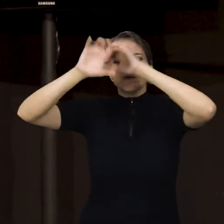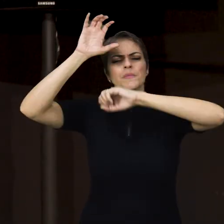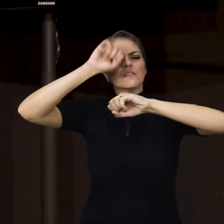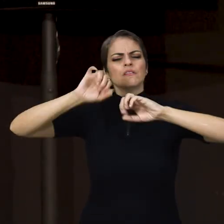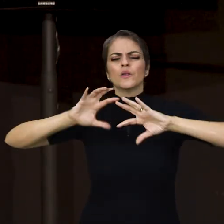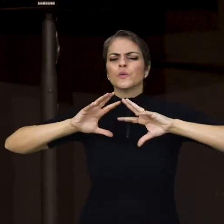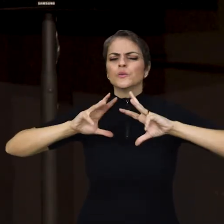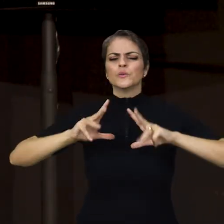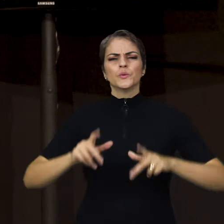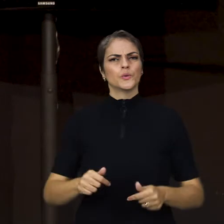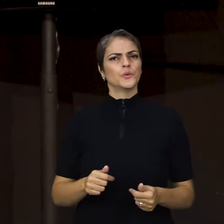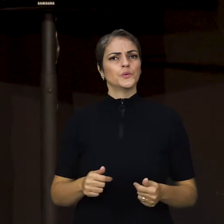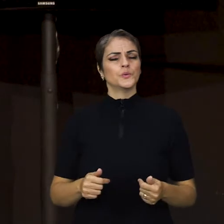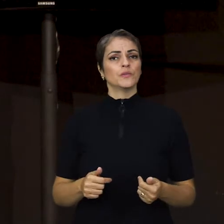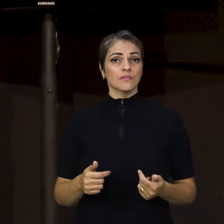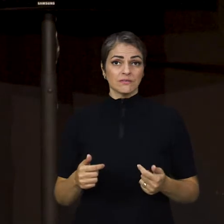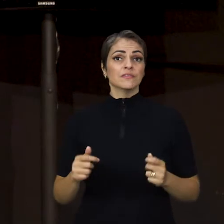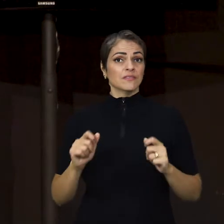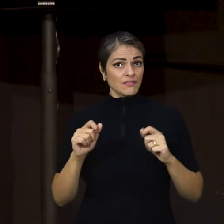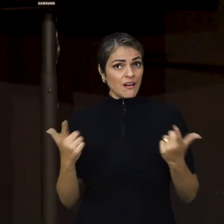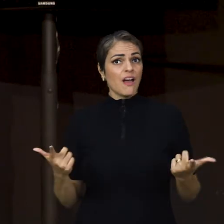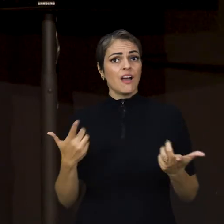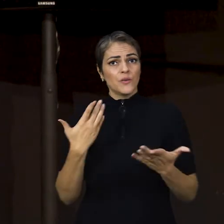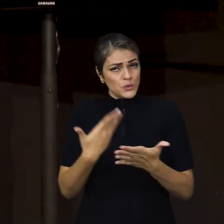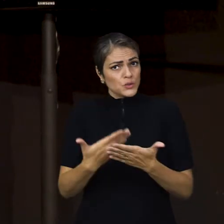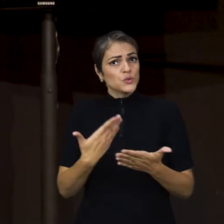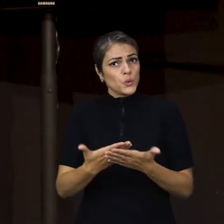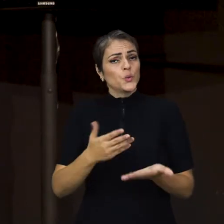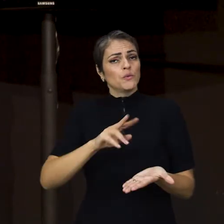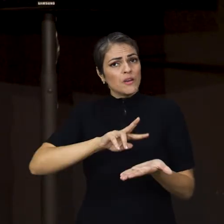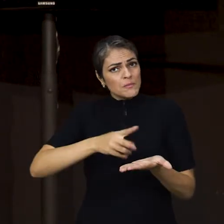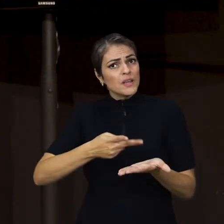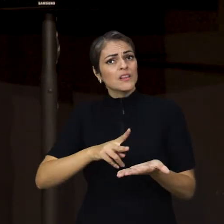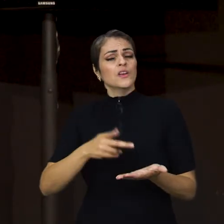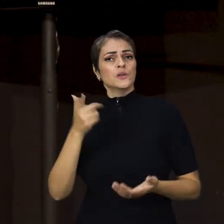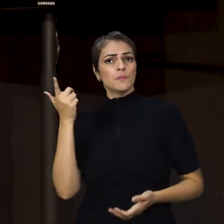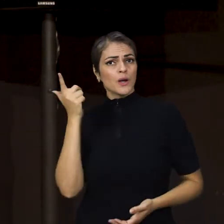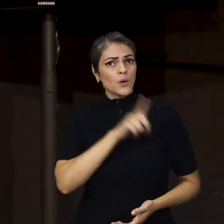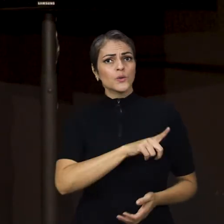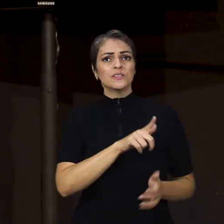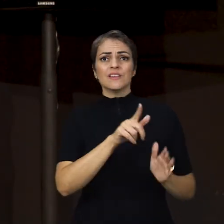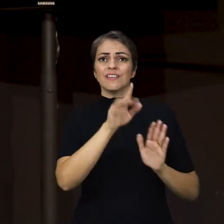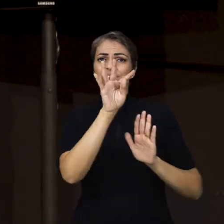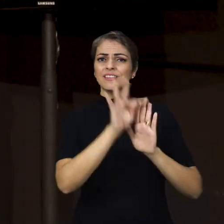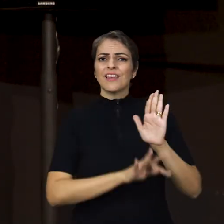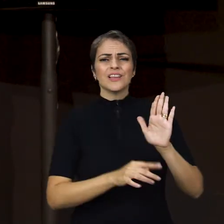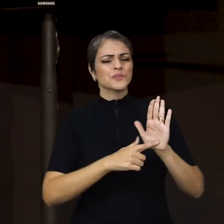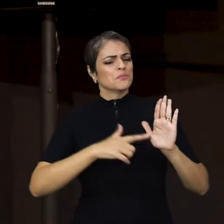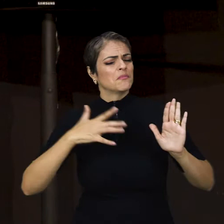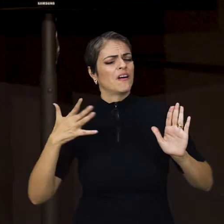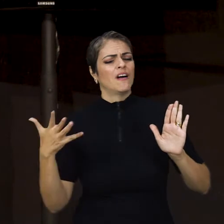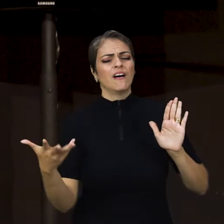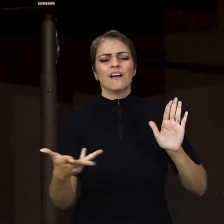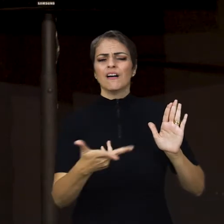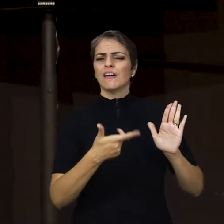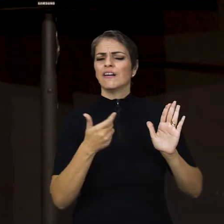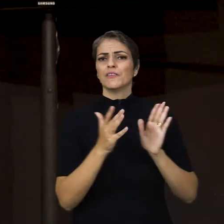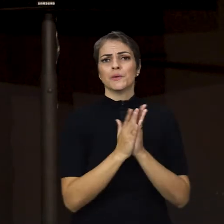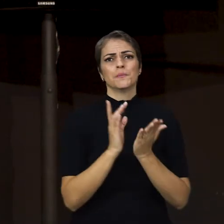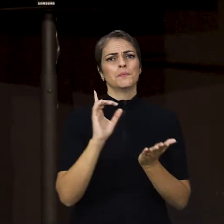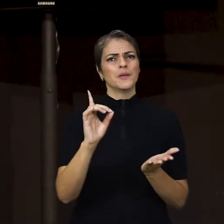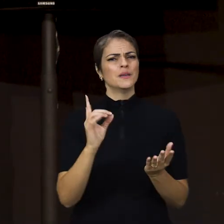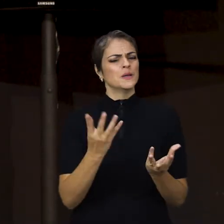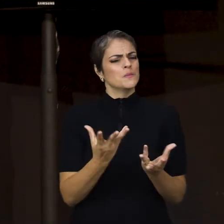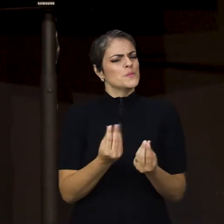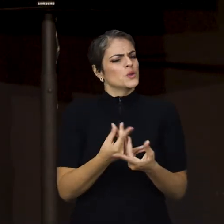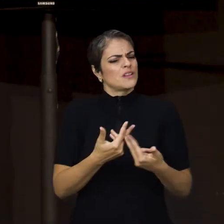disposição, por meio do estudo da hermenêutica, para que o texto bíblico, que é tão rico, que é tão cheio de ensinamentos